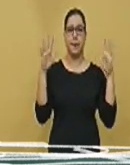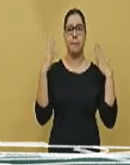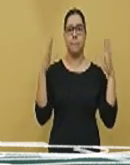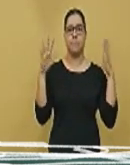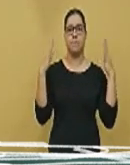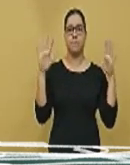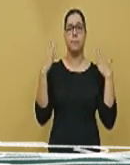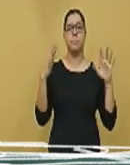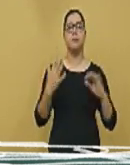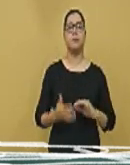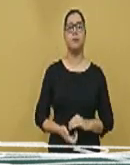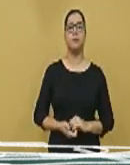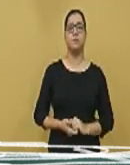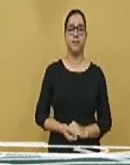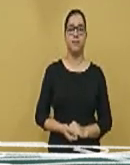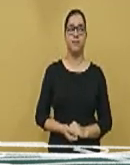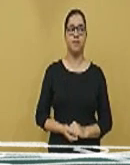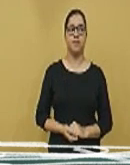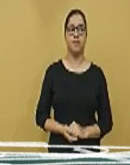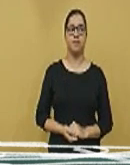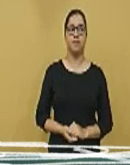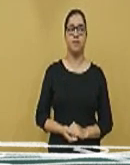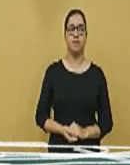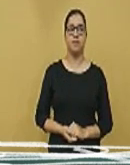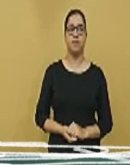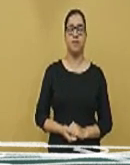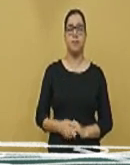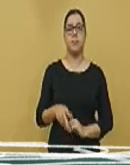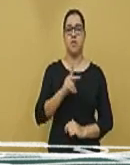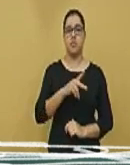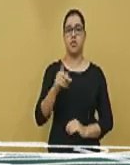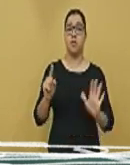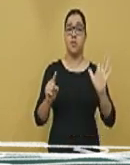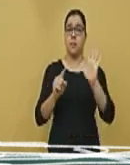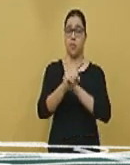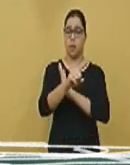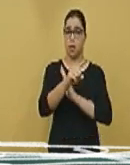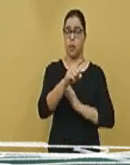A professora Josiane, então, fará sua pergunta ao professor Joelson.